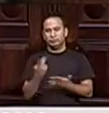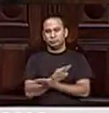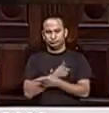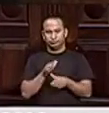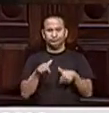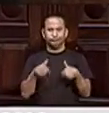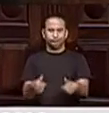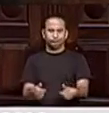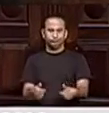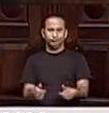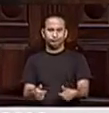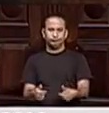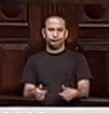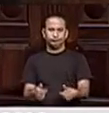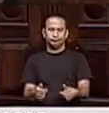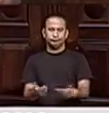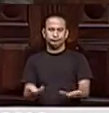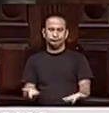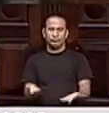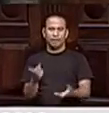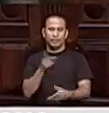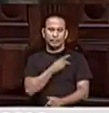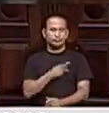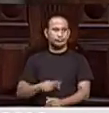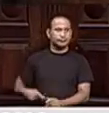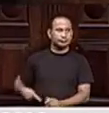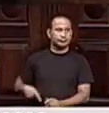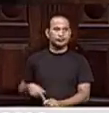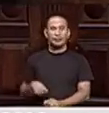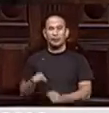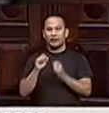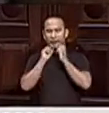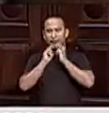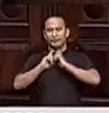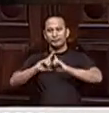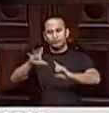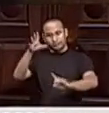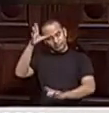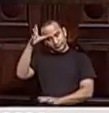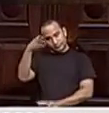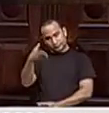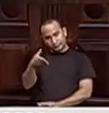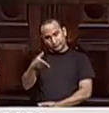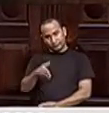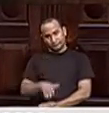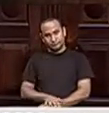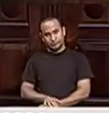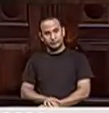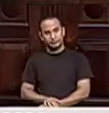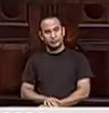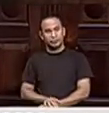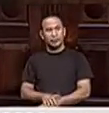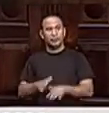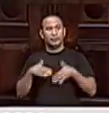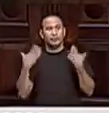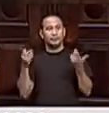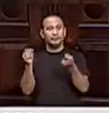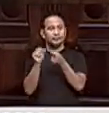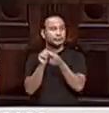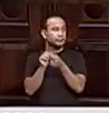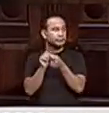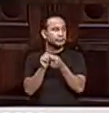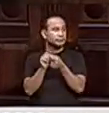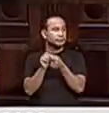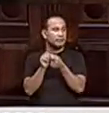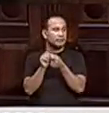curso. E aí, senhor presidente, esta casa decidiu. De repente diz assim: